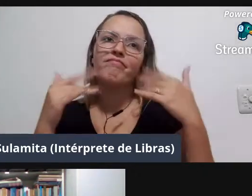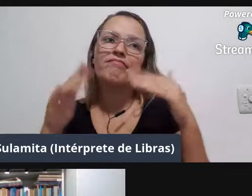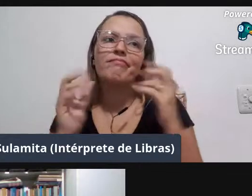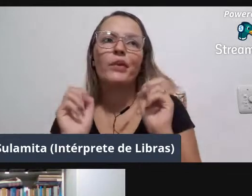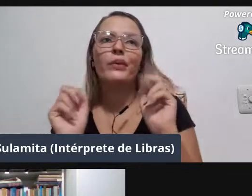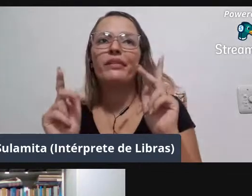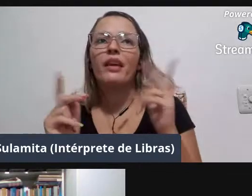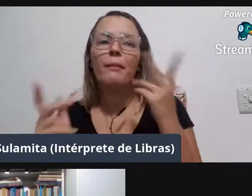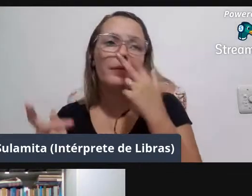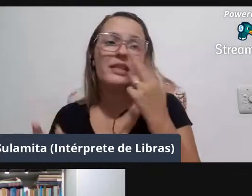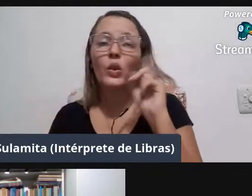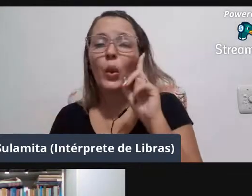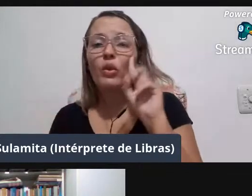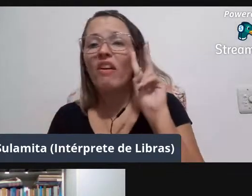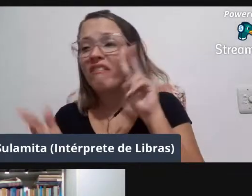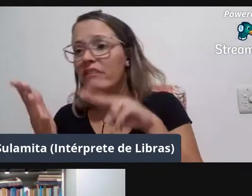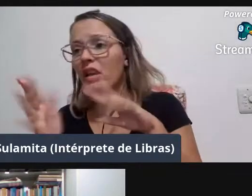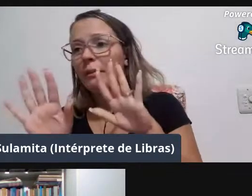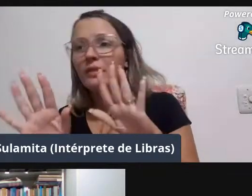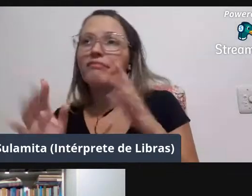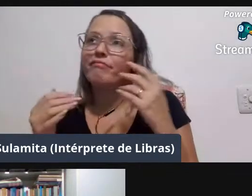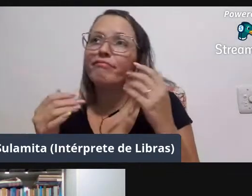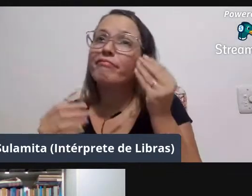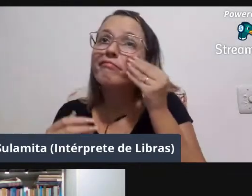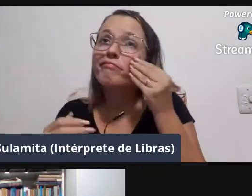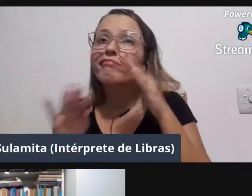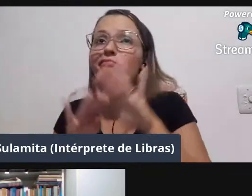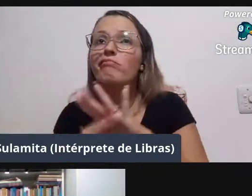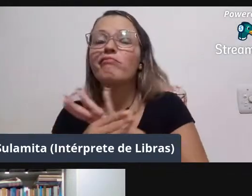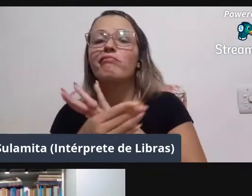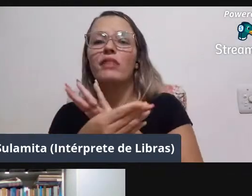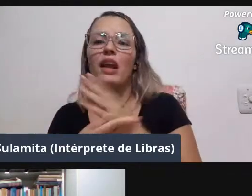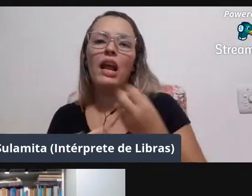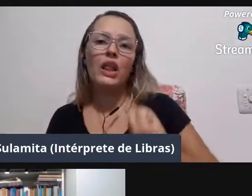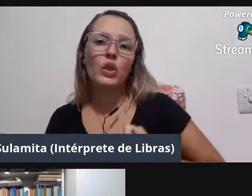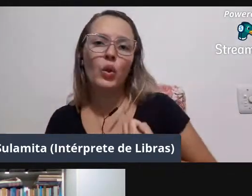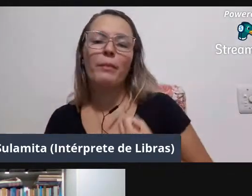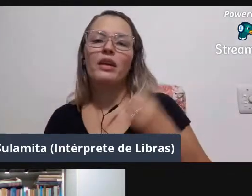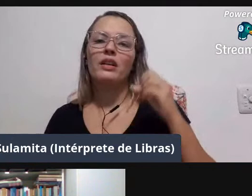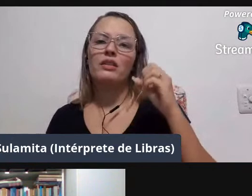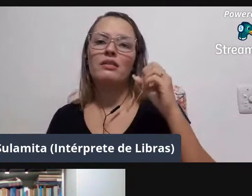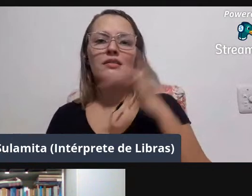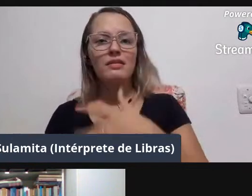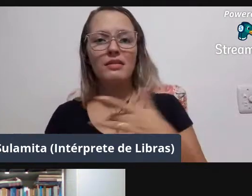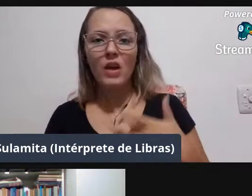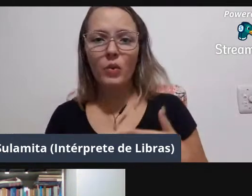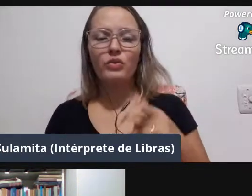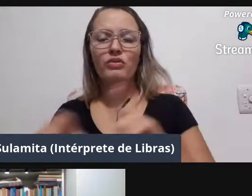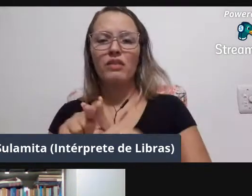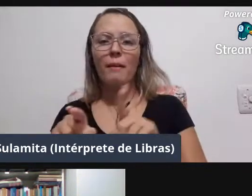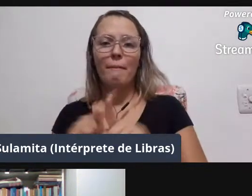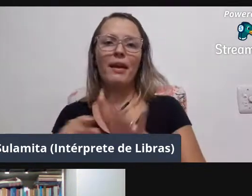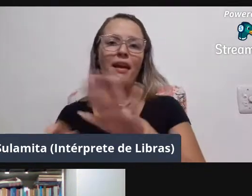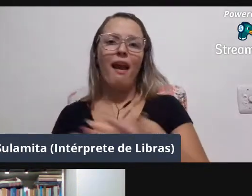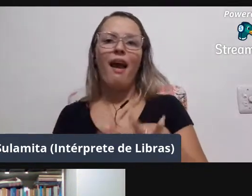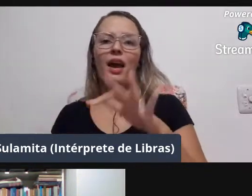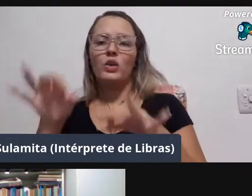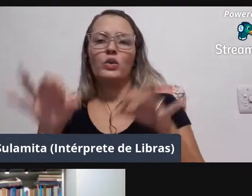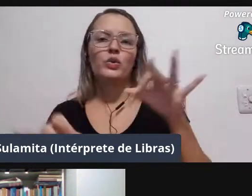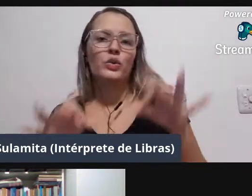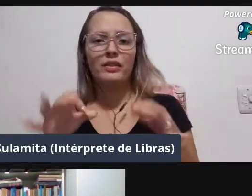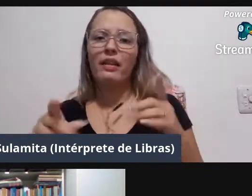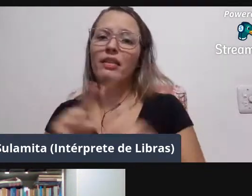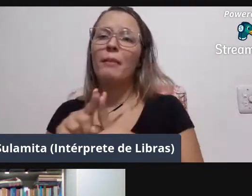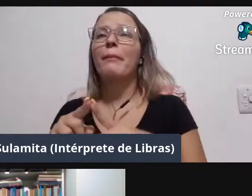vendo eles todo santo dia, né? Então, são dados da saúde, do mundo jurídico, né, da comunicação, são vários,